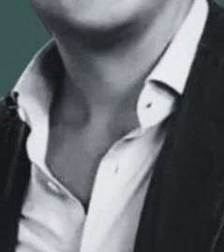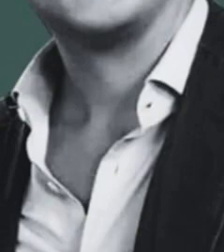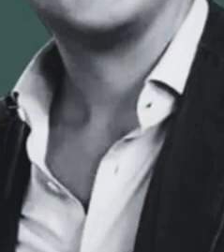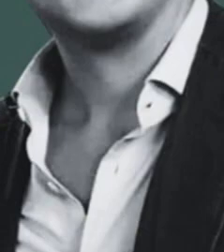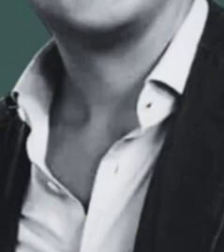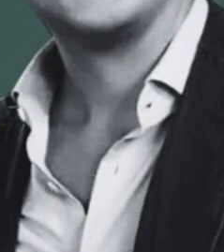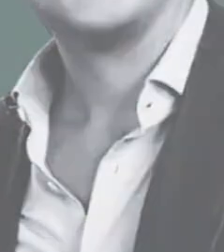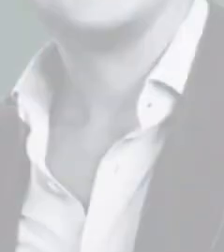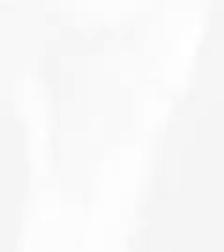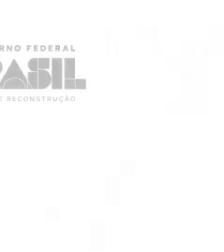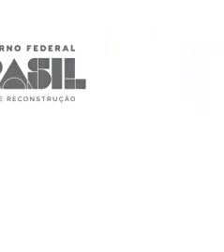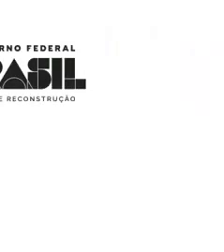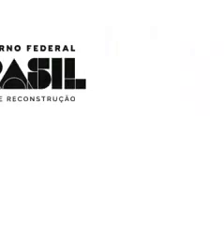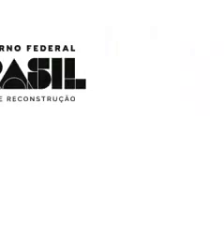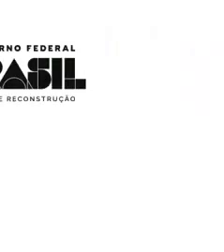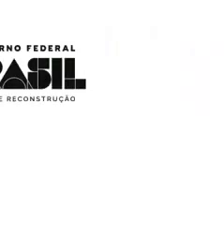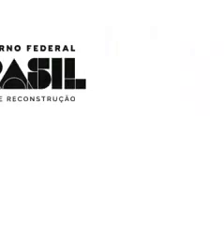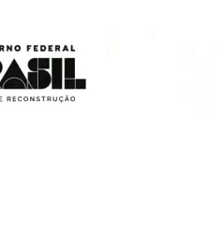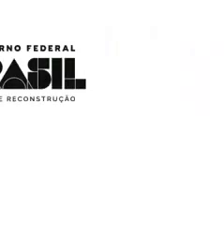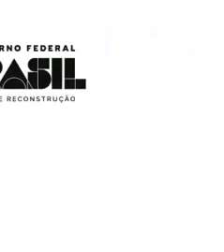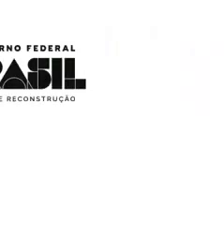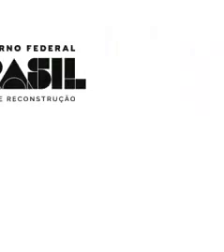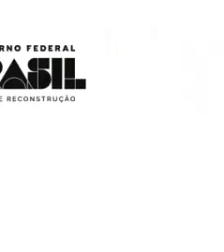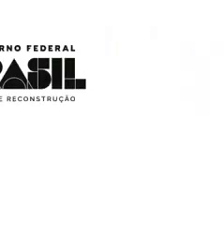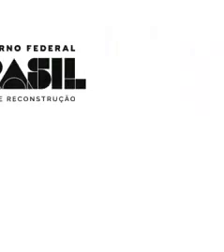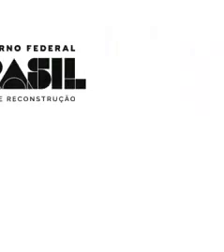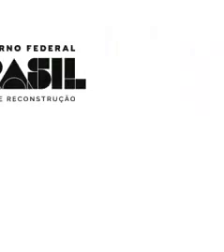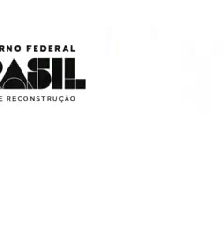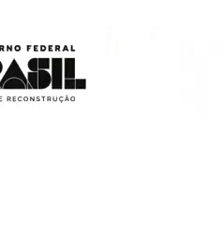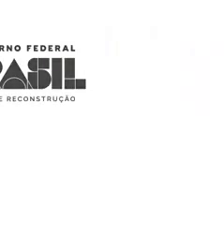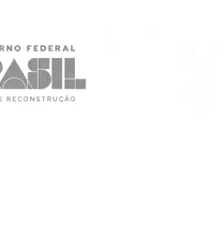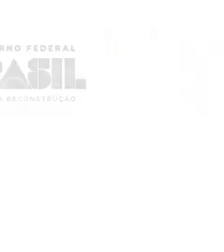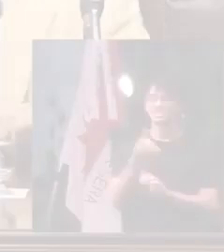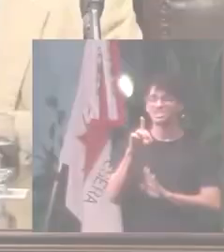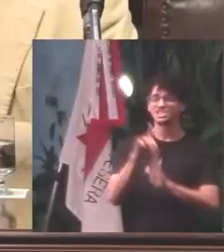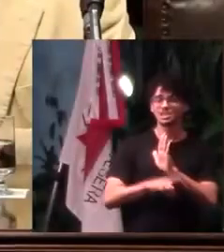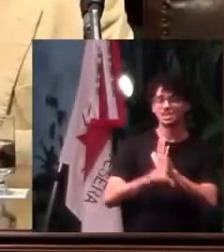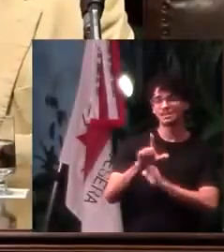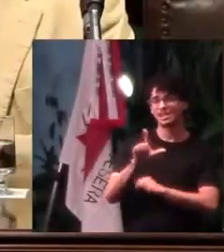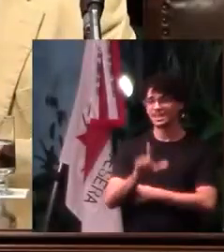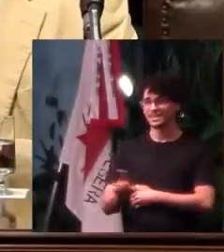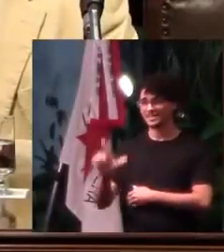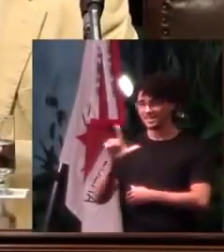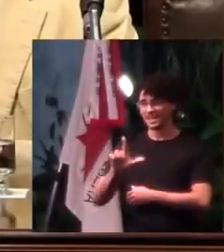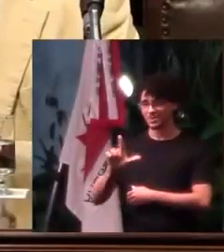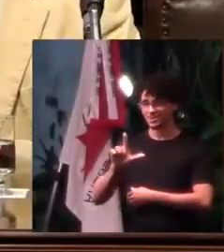esses encontros, né? São chamados de encontro de direito e literatura.